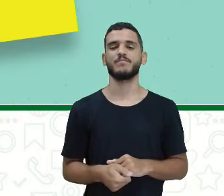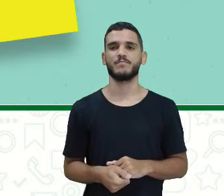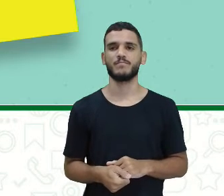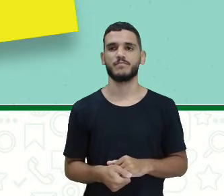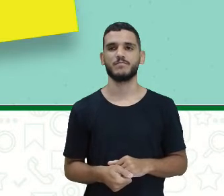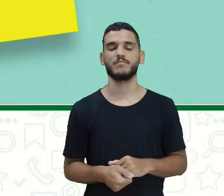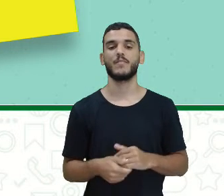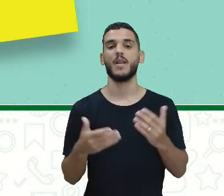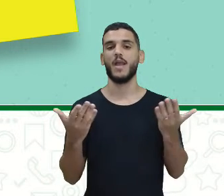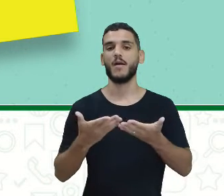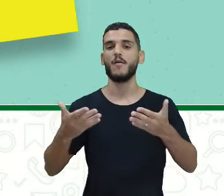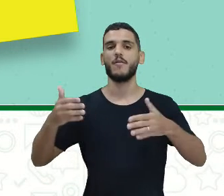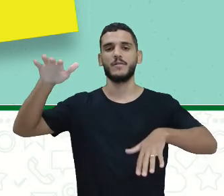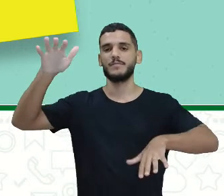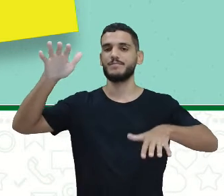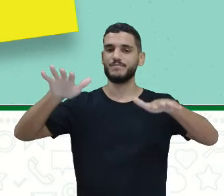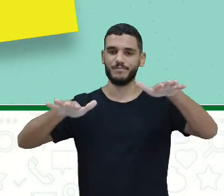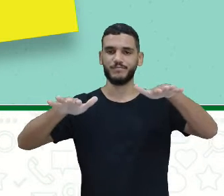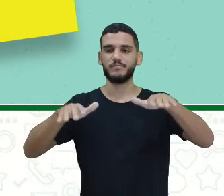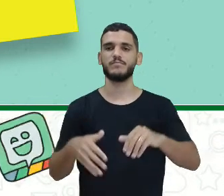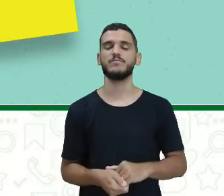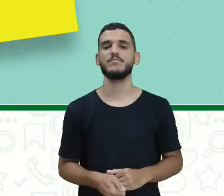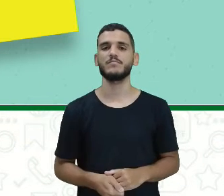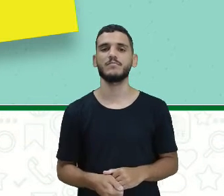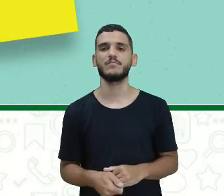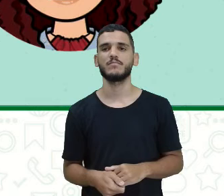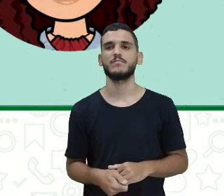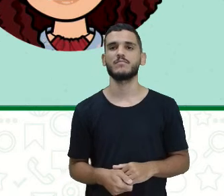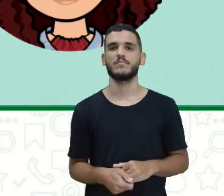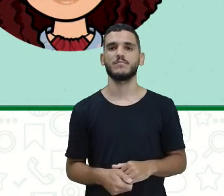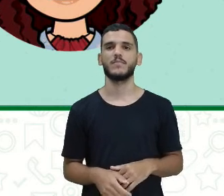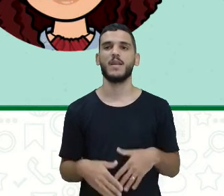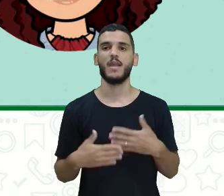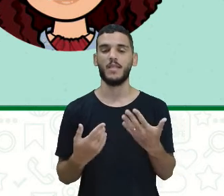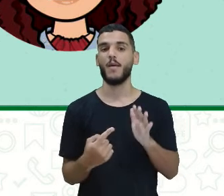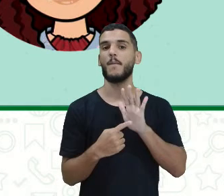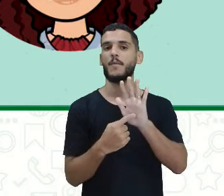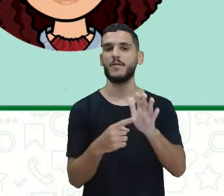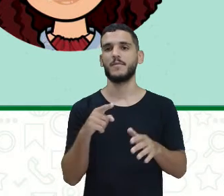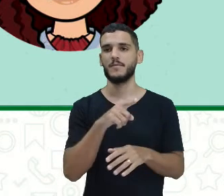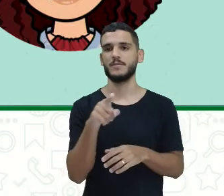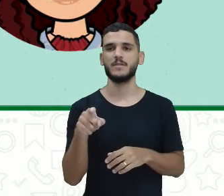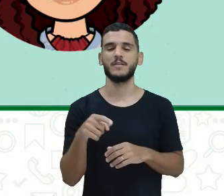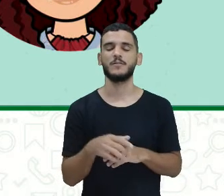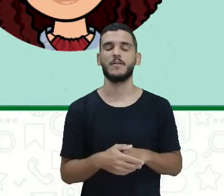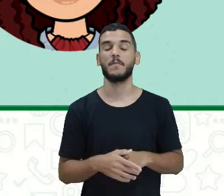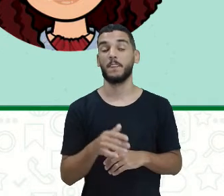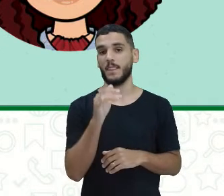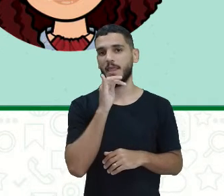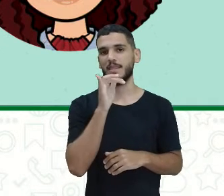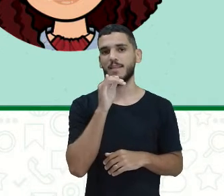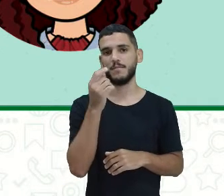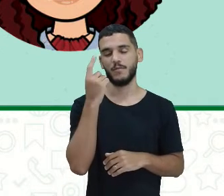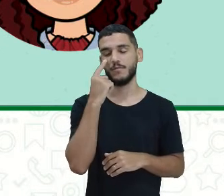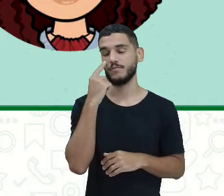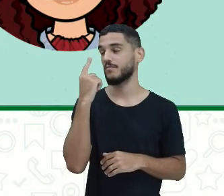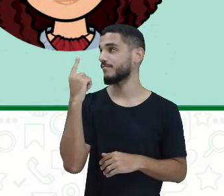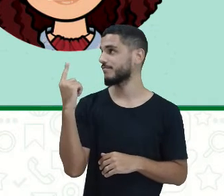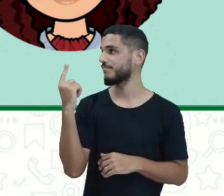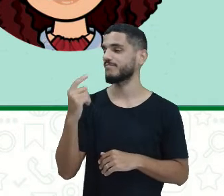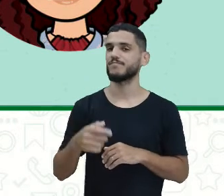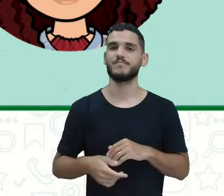Então vamos lá, média aritmética. E aí eu vou te mostrar esse exemplo. Olha